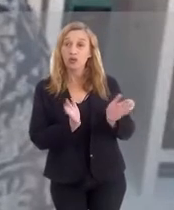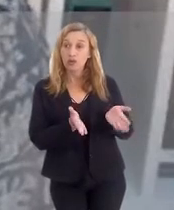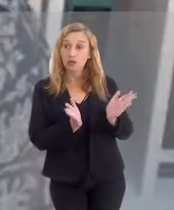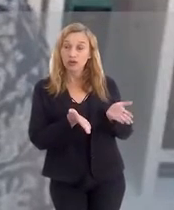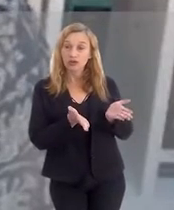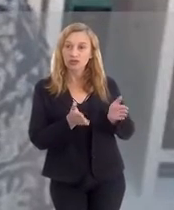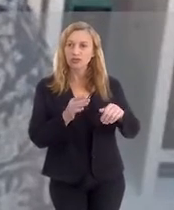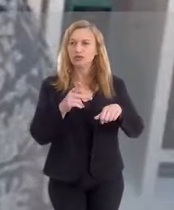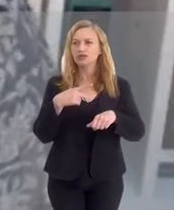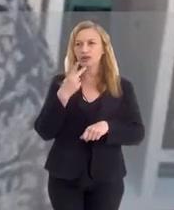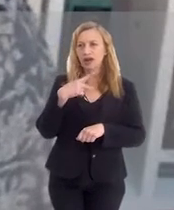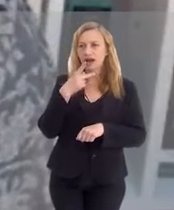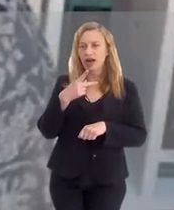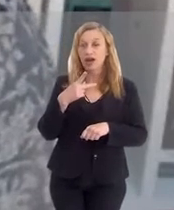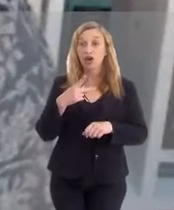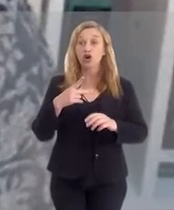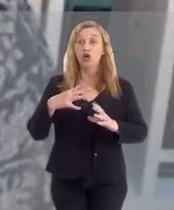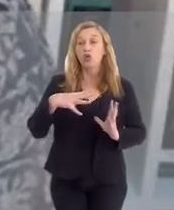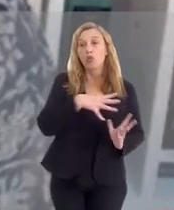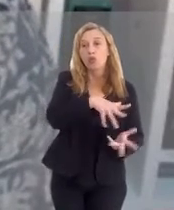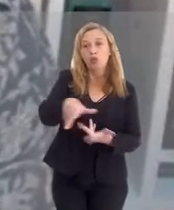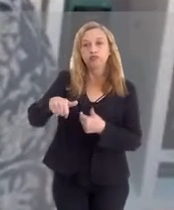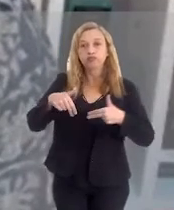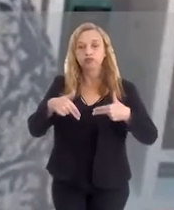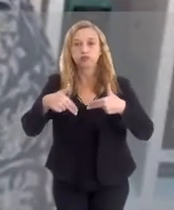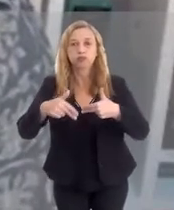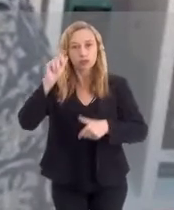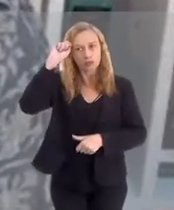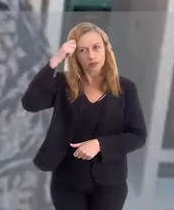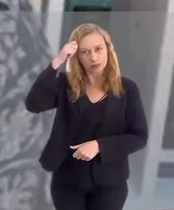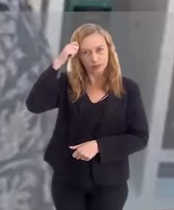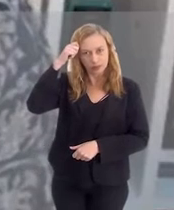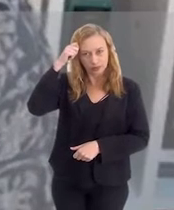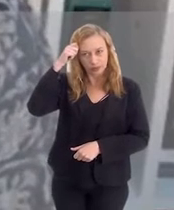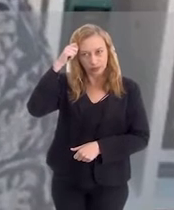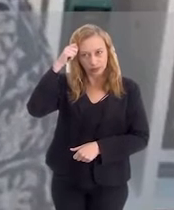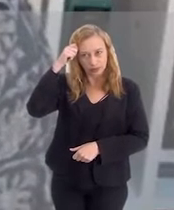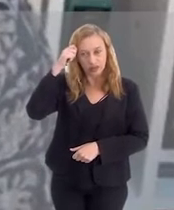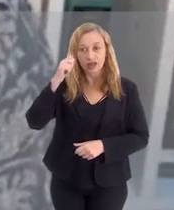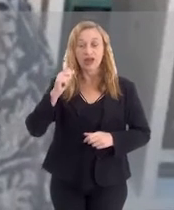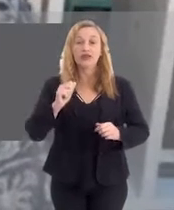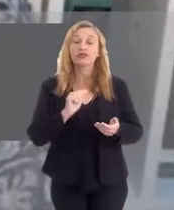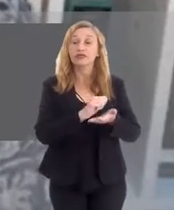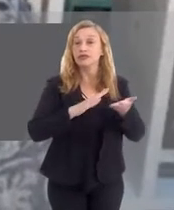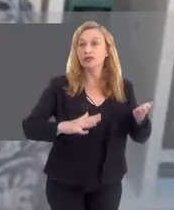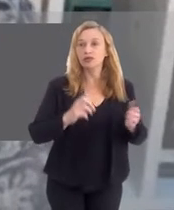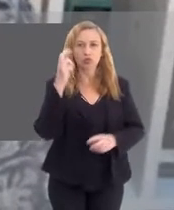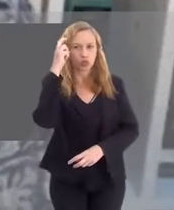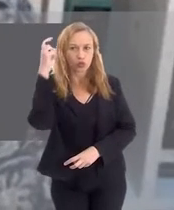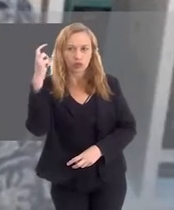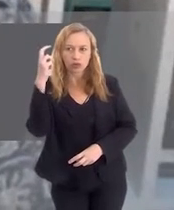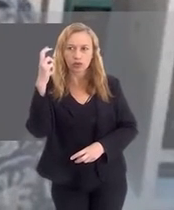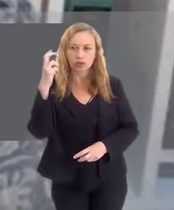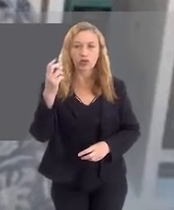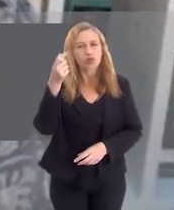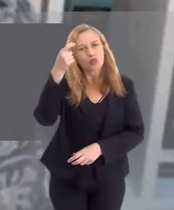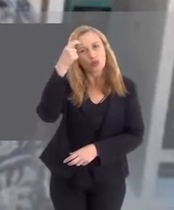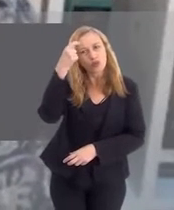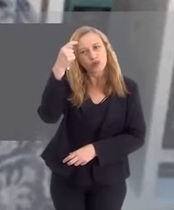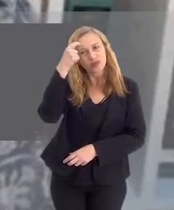Nosso programa de hoje vai abordar o mundo do ativismo negro em sua vertente que se utiliza de atividades culturais para